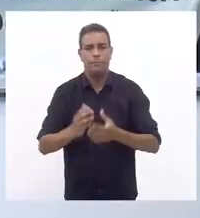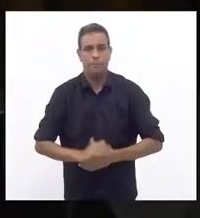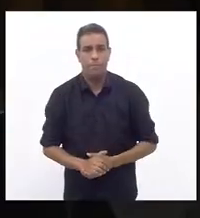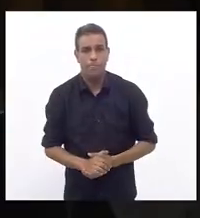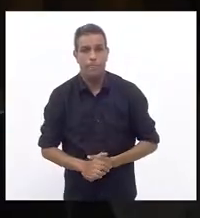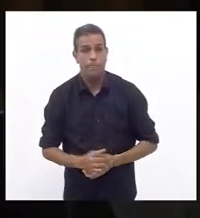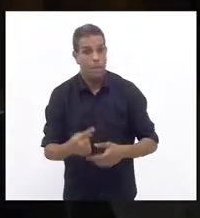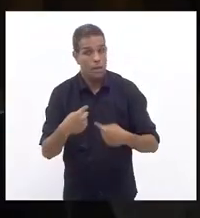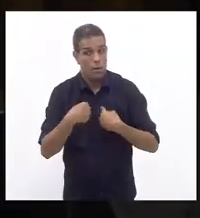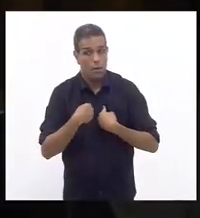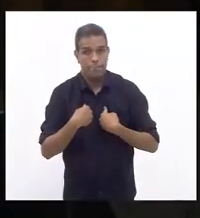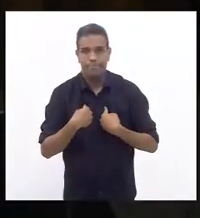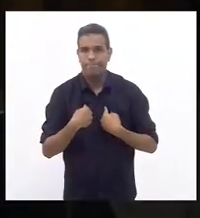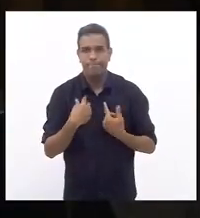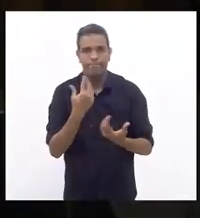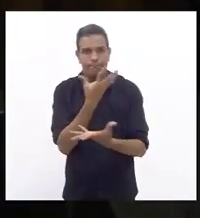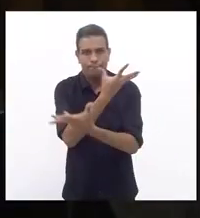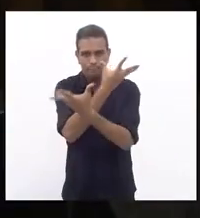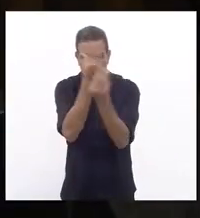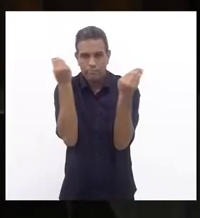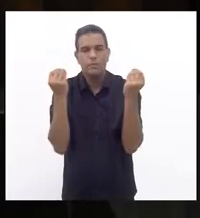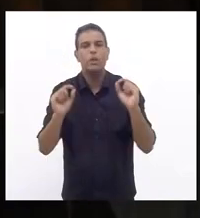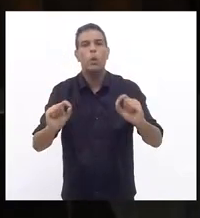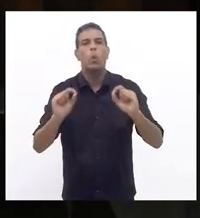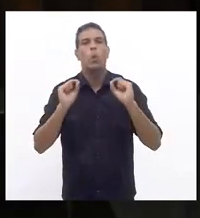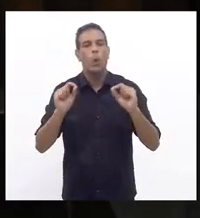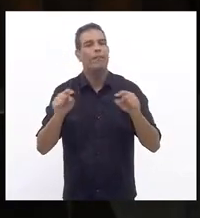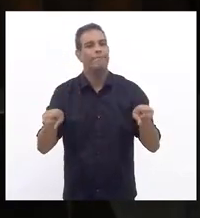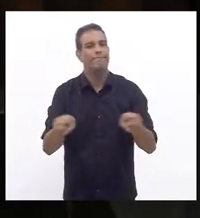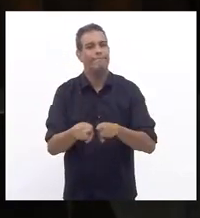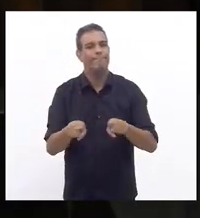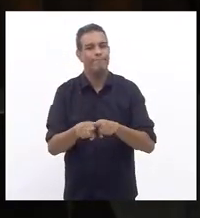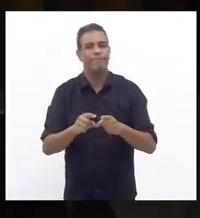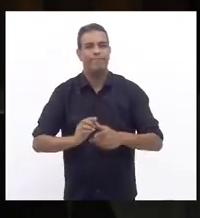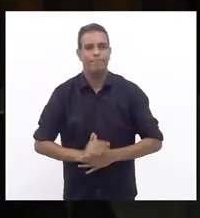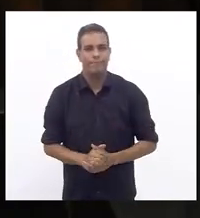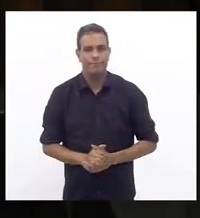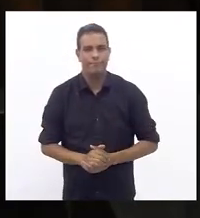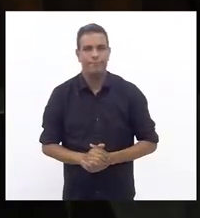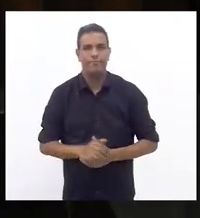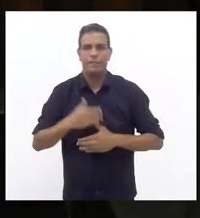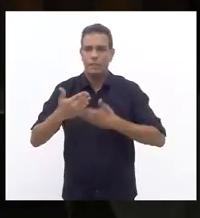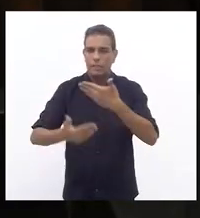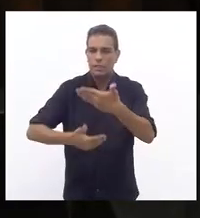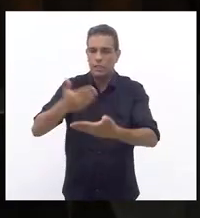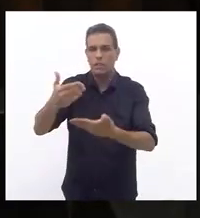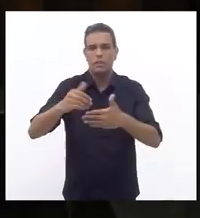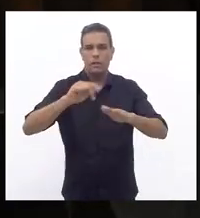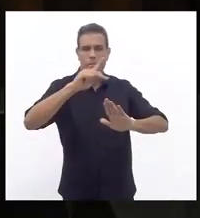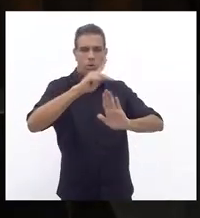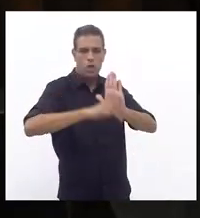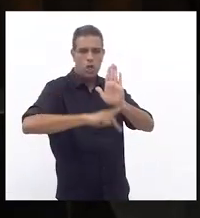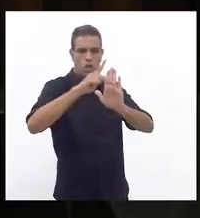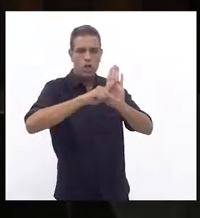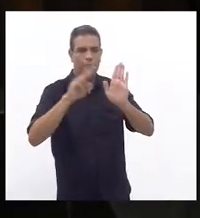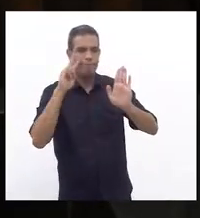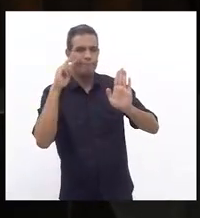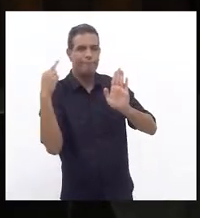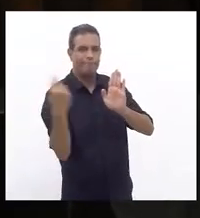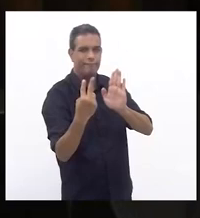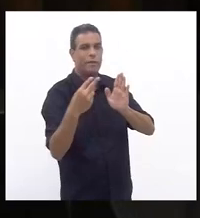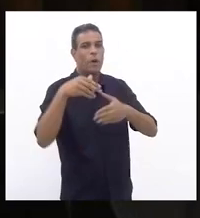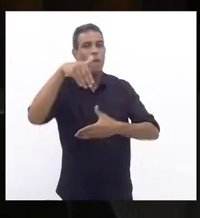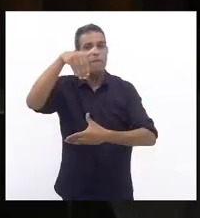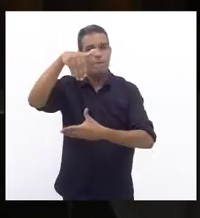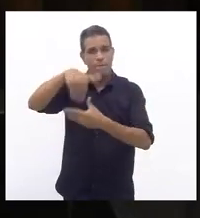Eu não poderia também destacar aqui, na tramitação do projeto, o voto